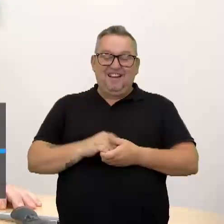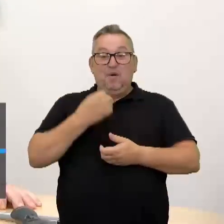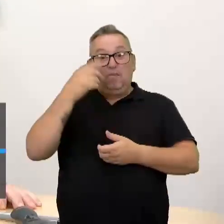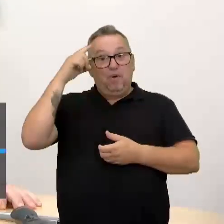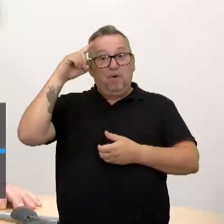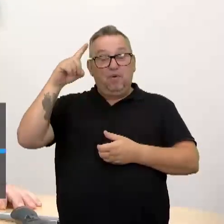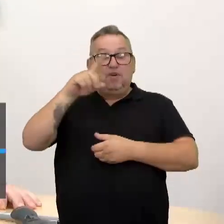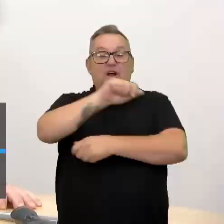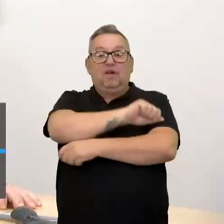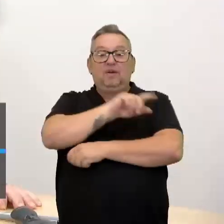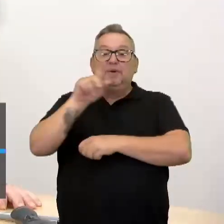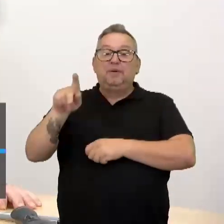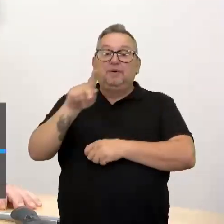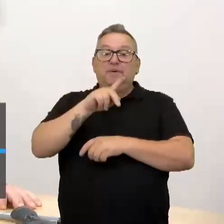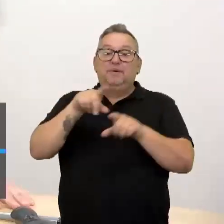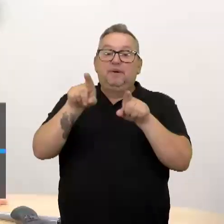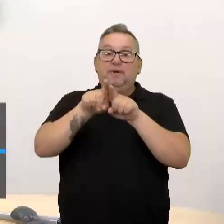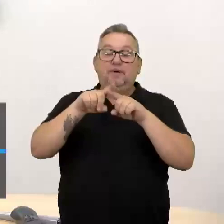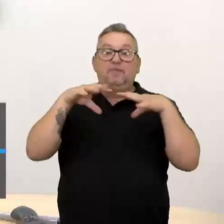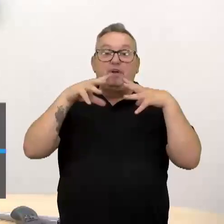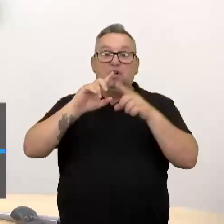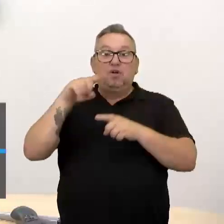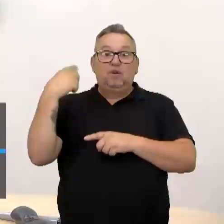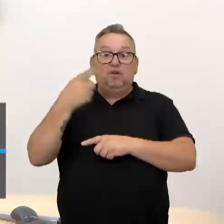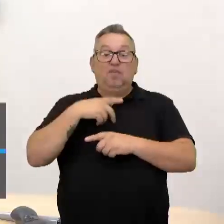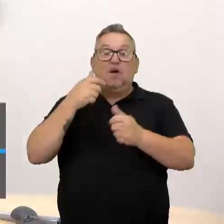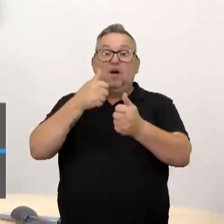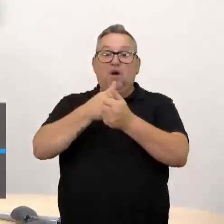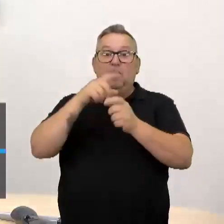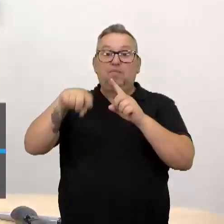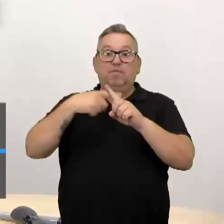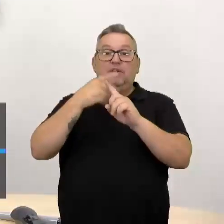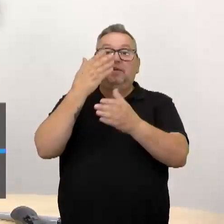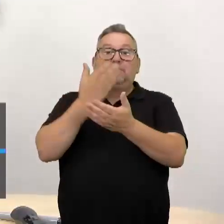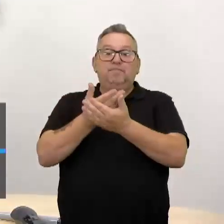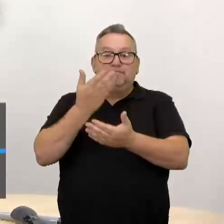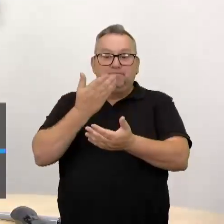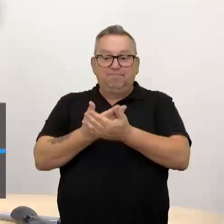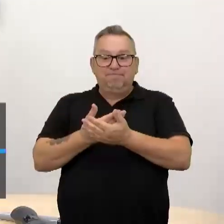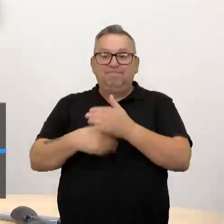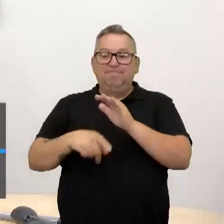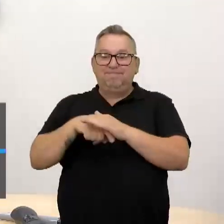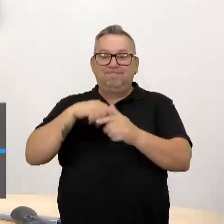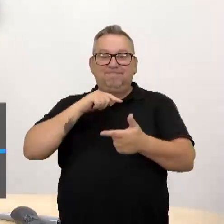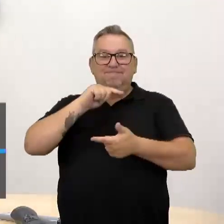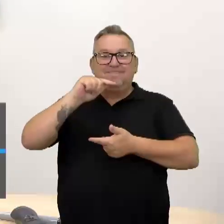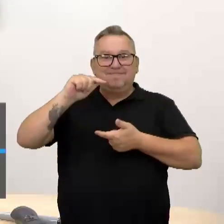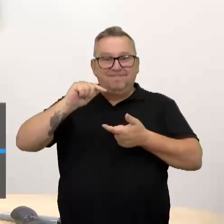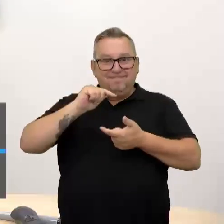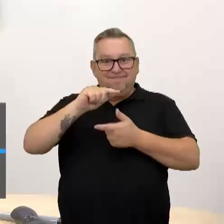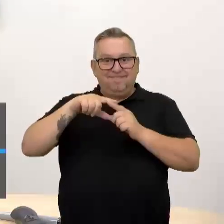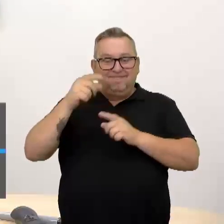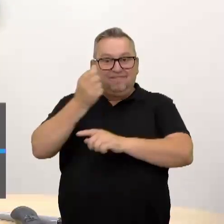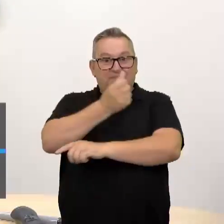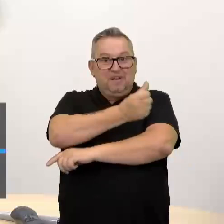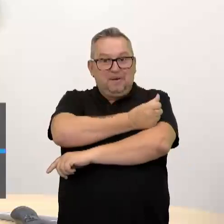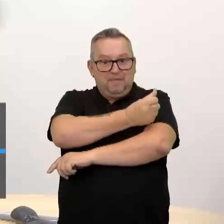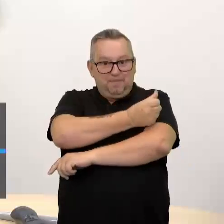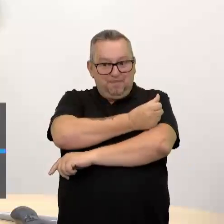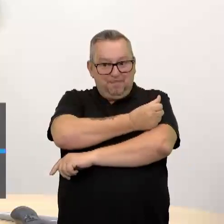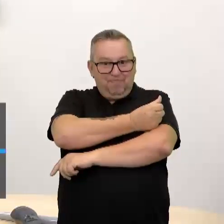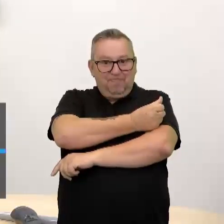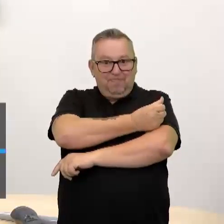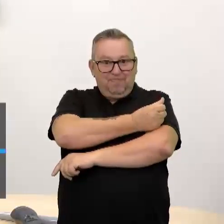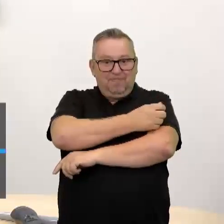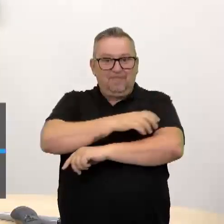dia aí, alunos, professores e a todos que irão acompanhar a mais essa aula de geografia, né, para os 6º anos aí do ensino